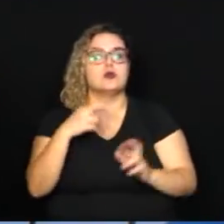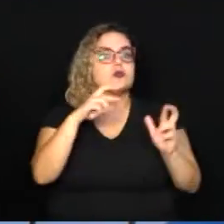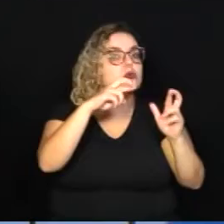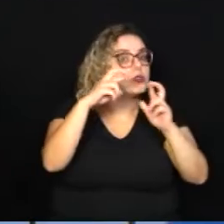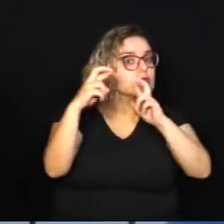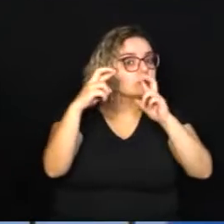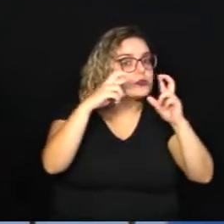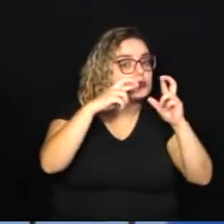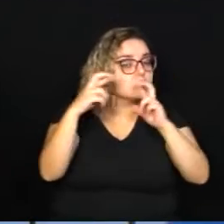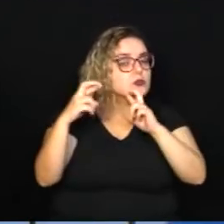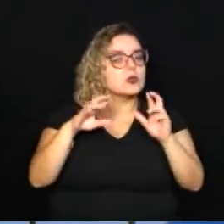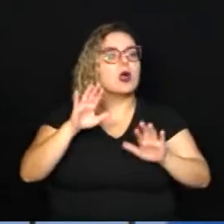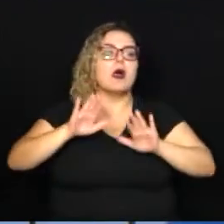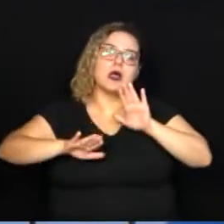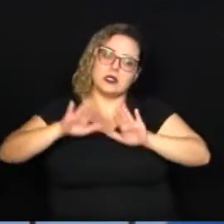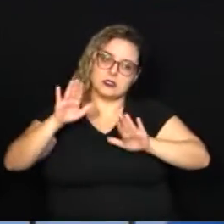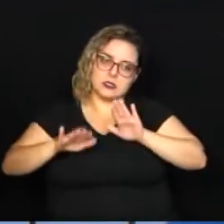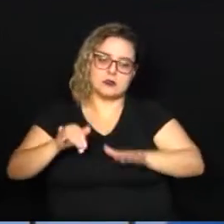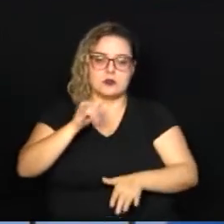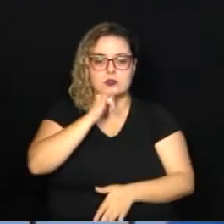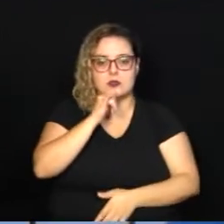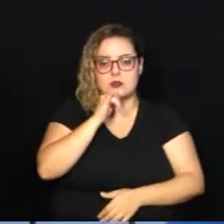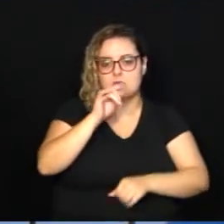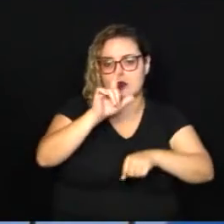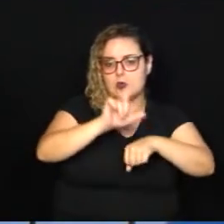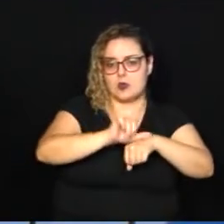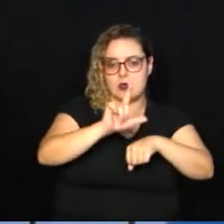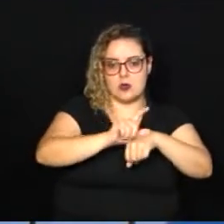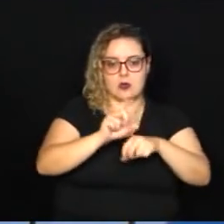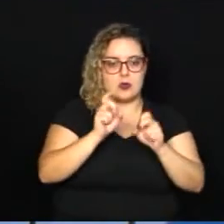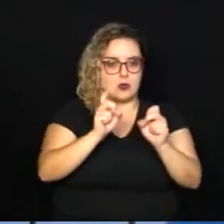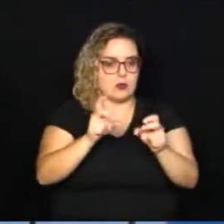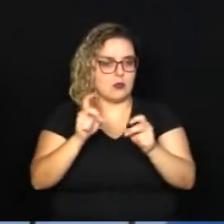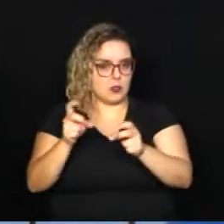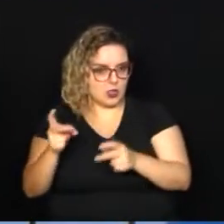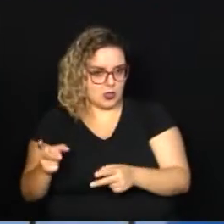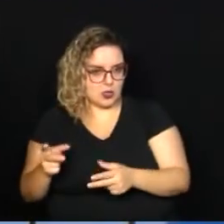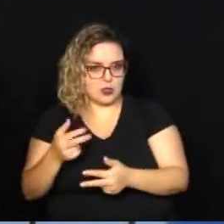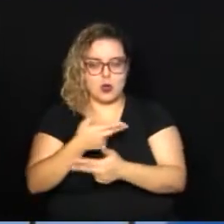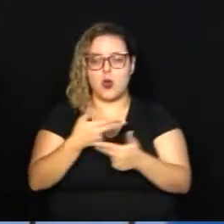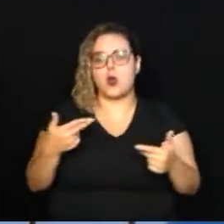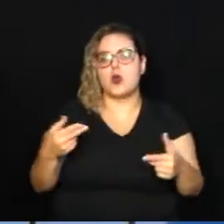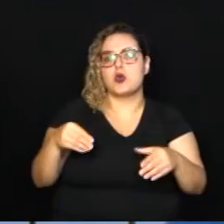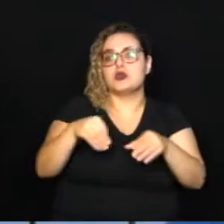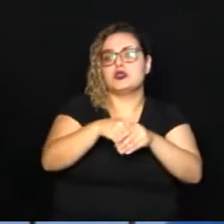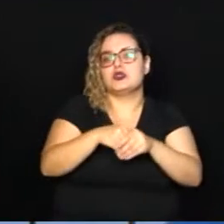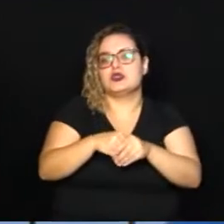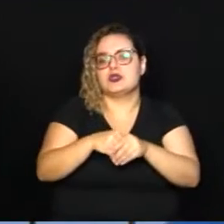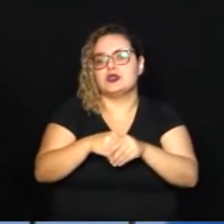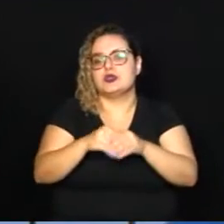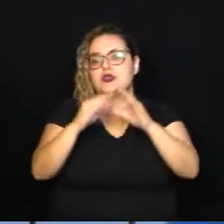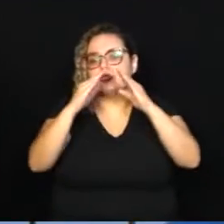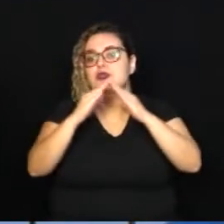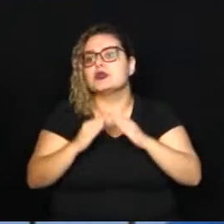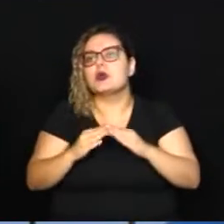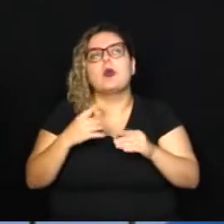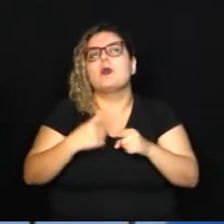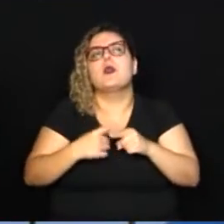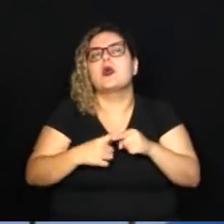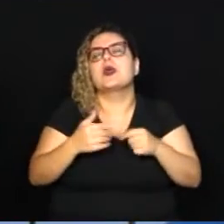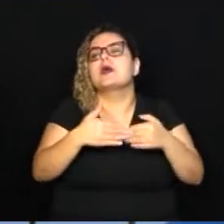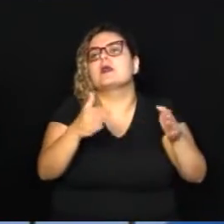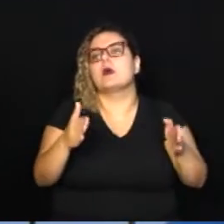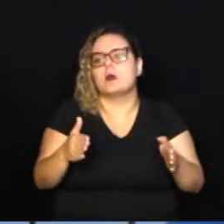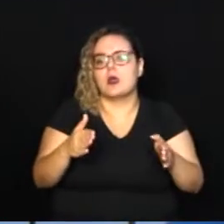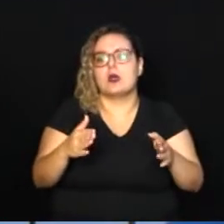averiguar. Às vezes, por exemplo, uma loja que vende utensílios domésticos, por que ela está funcionando? Nós